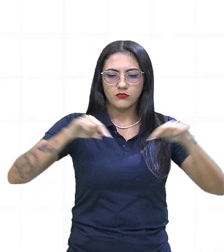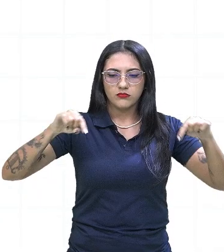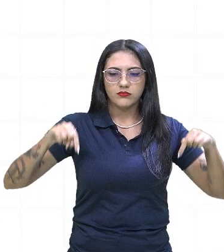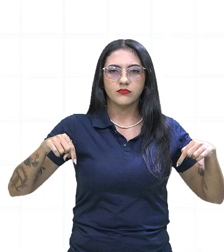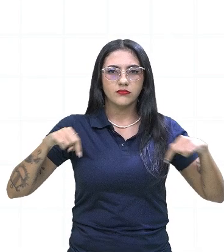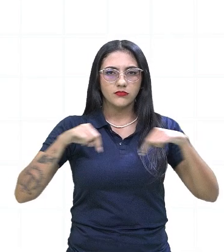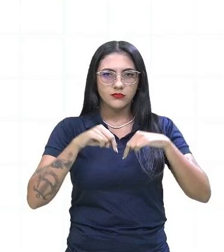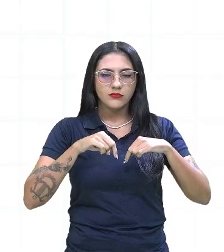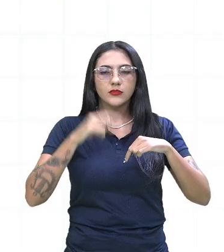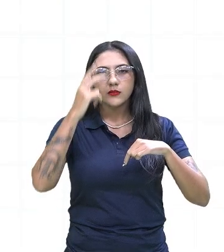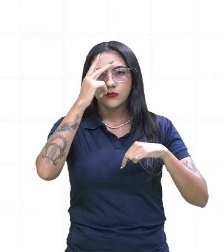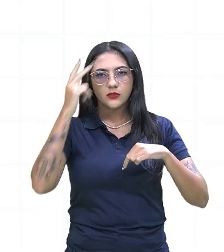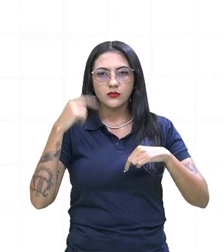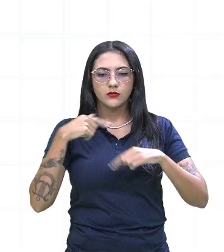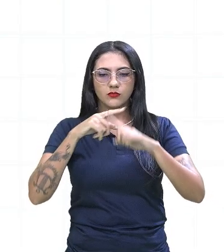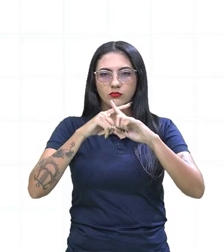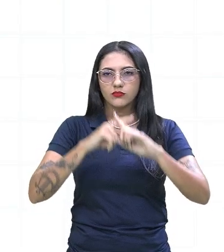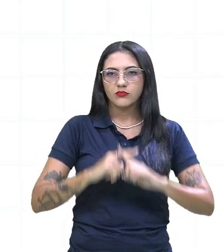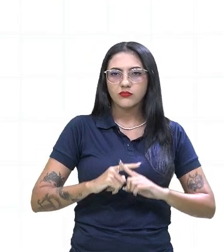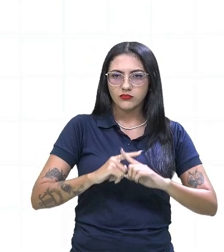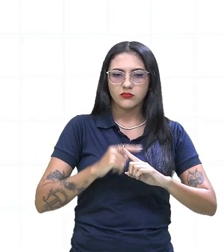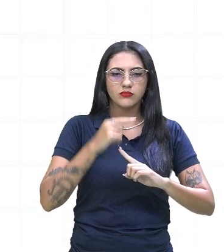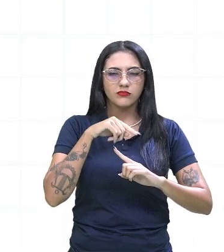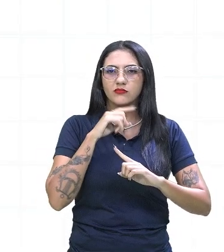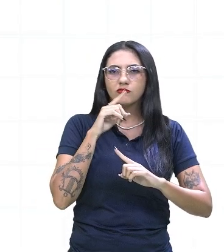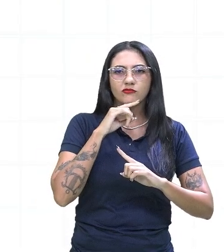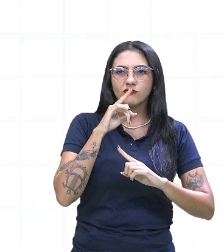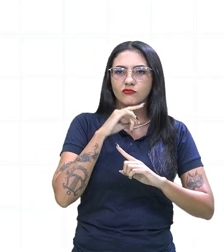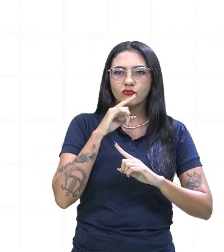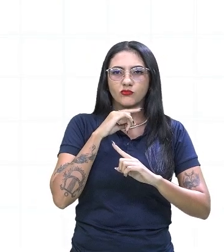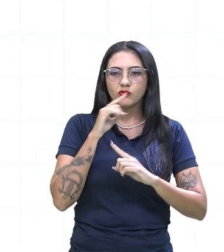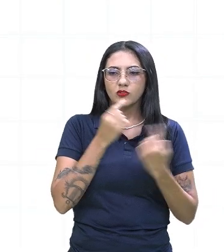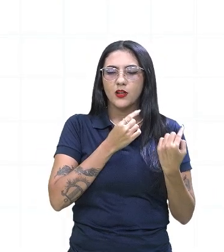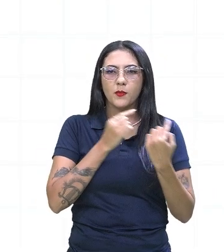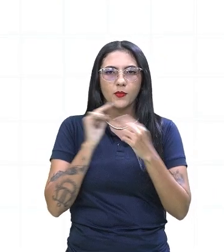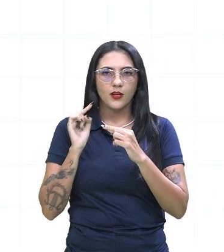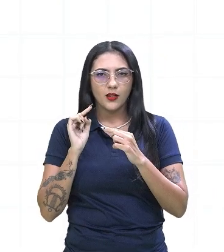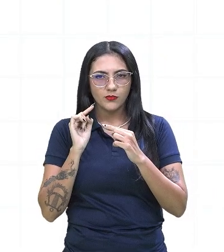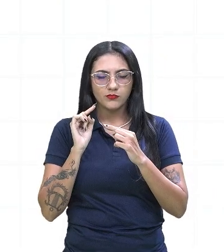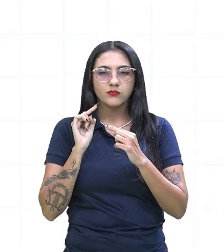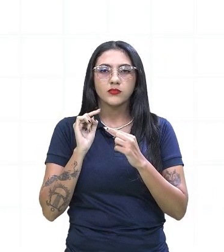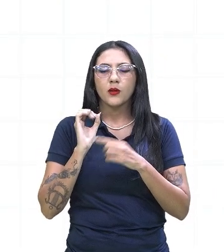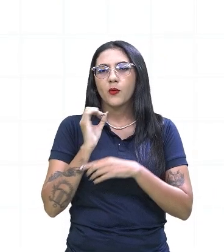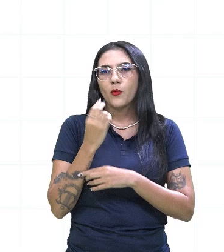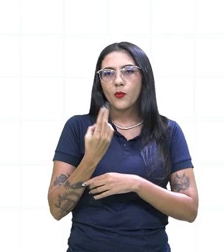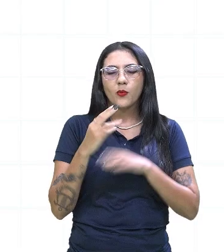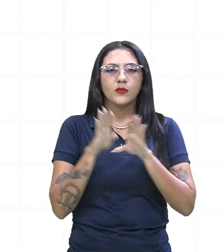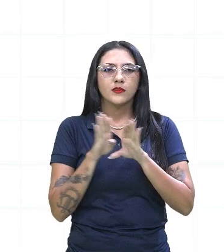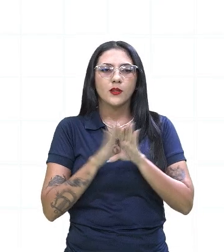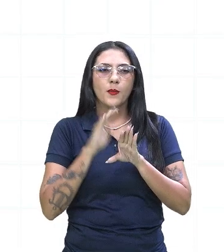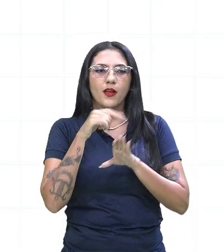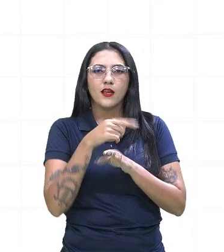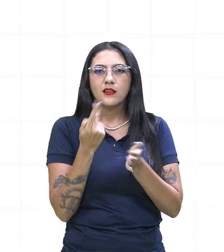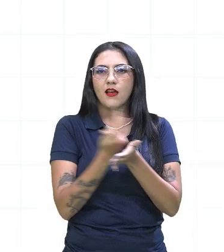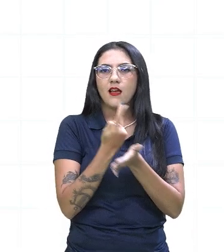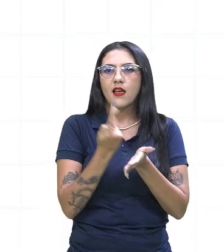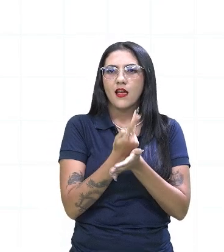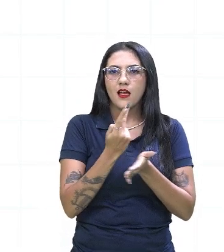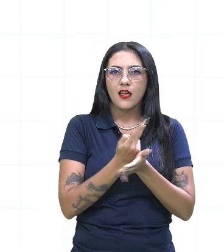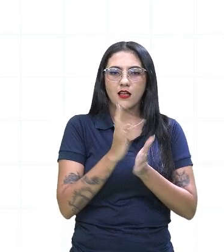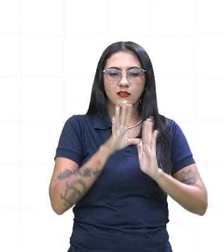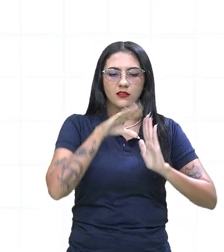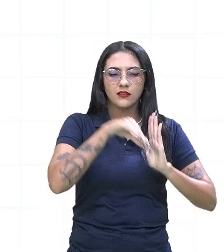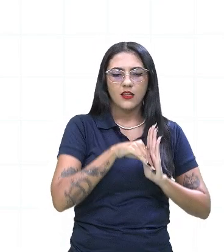quais o rival seja incapaz de devolvê-la da mesma forma ou que leve o adversário a cometer um erro dentro do período